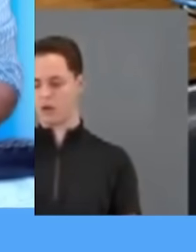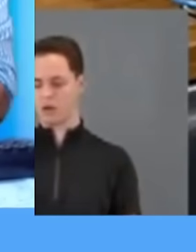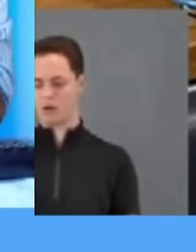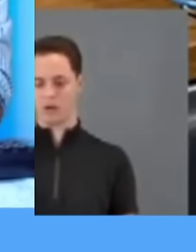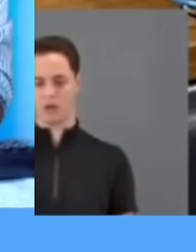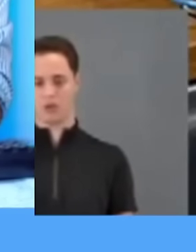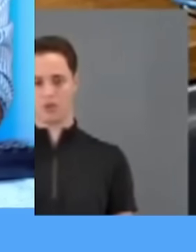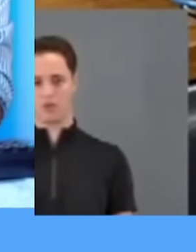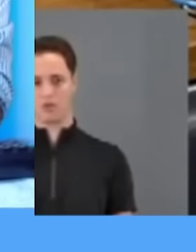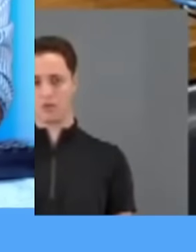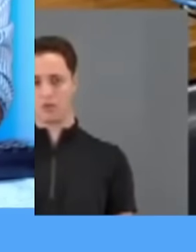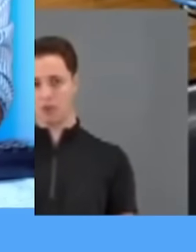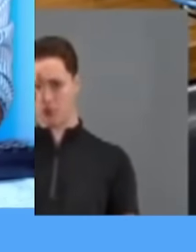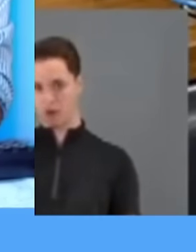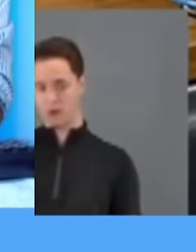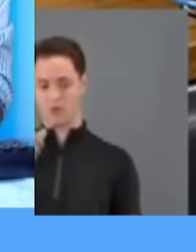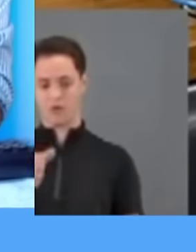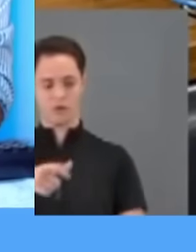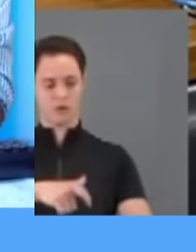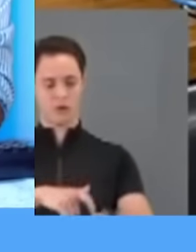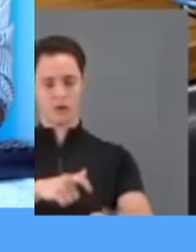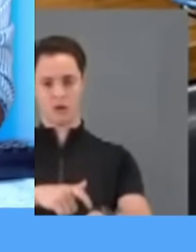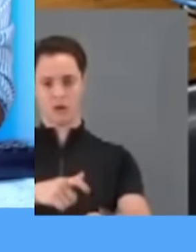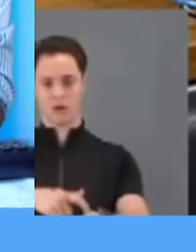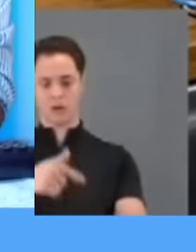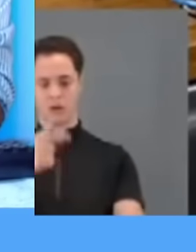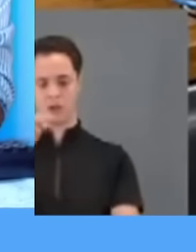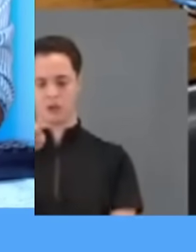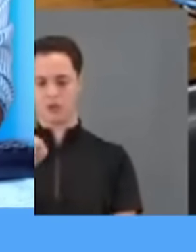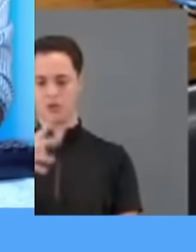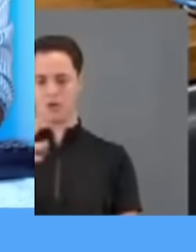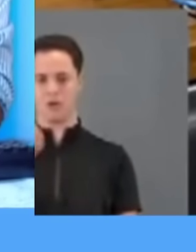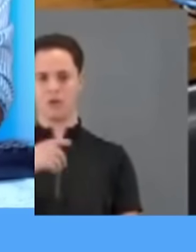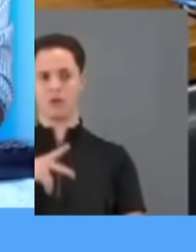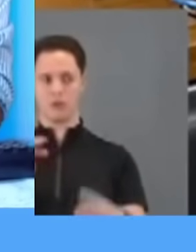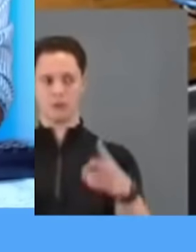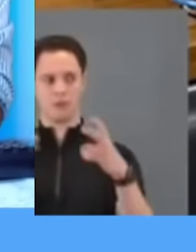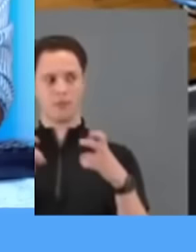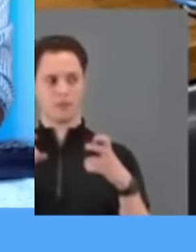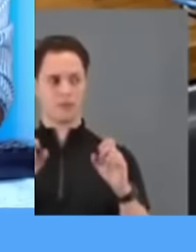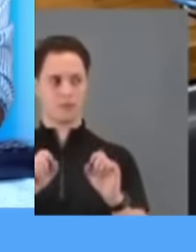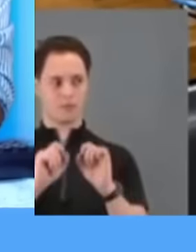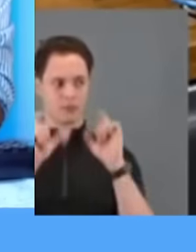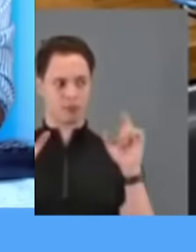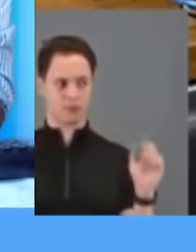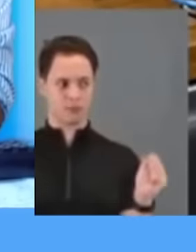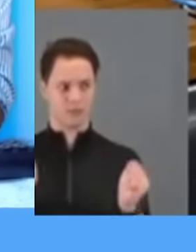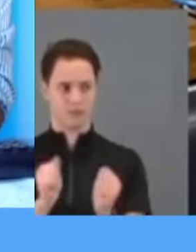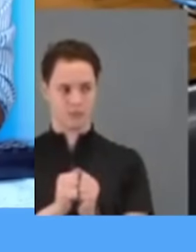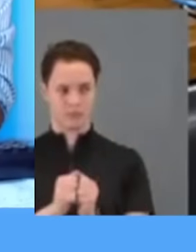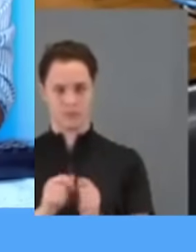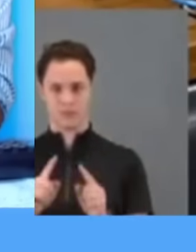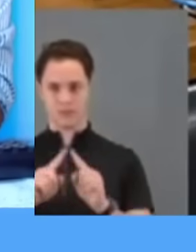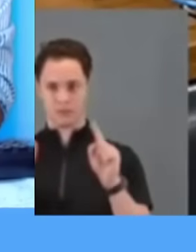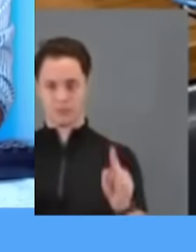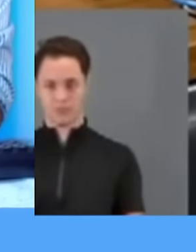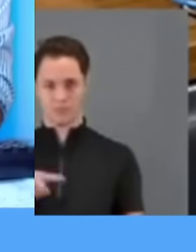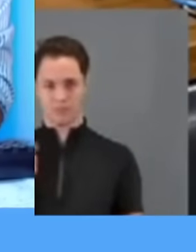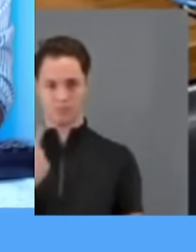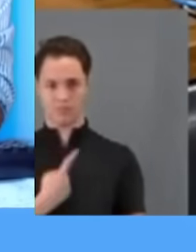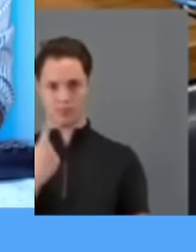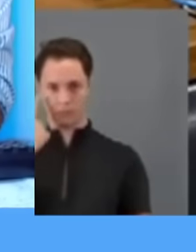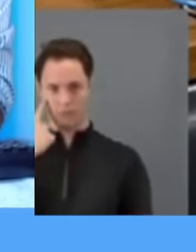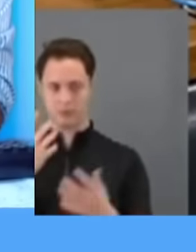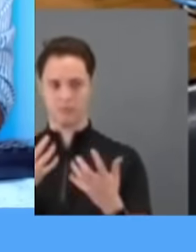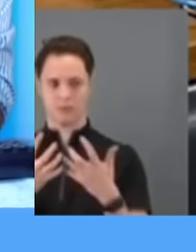No dia 6, às 19h40, destaca-se a convocação por parte dos organizadores de caravanas